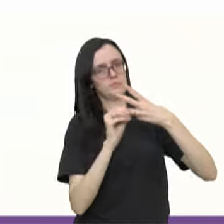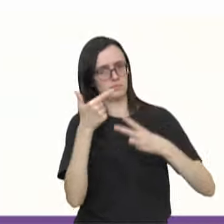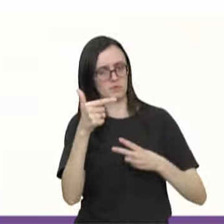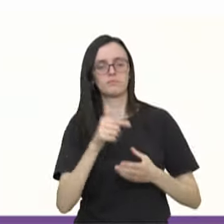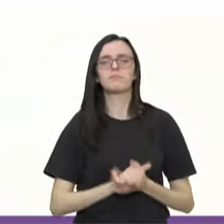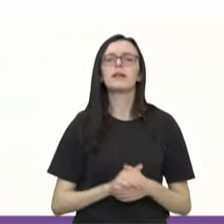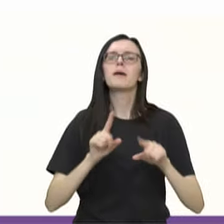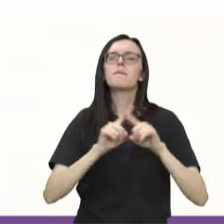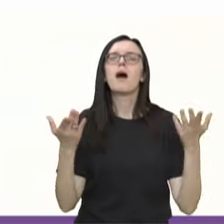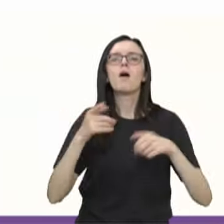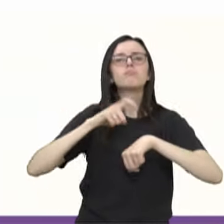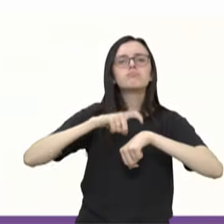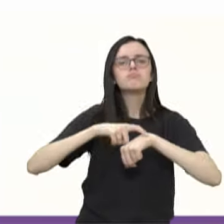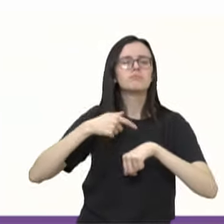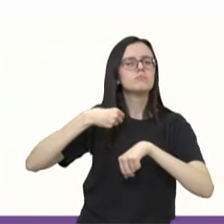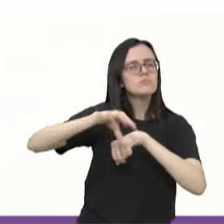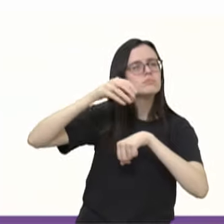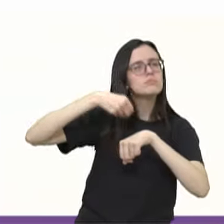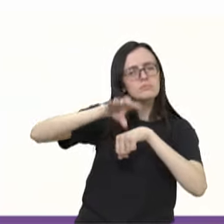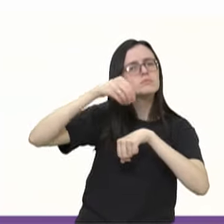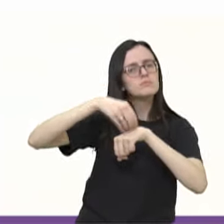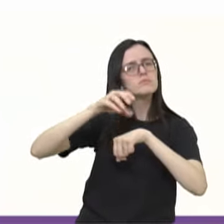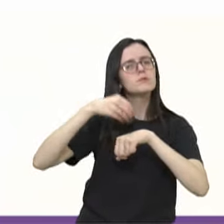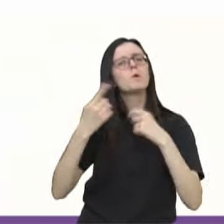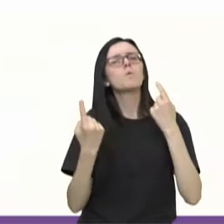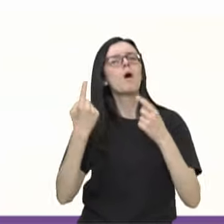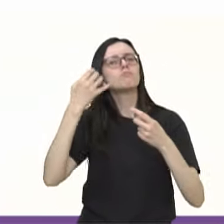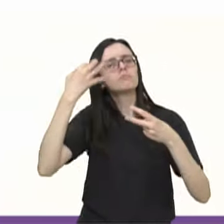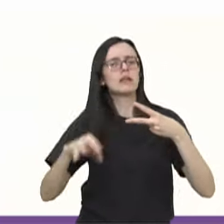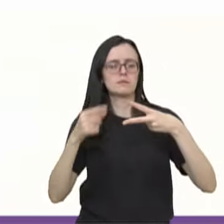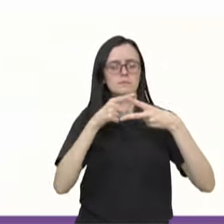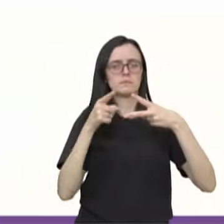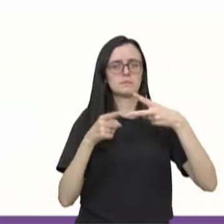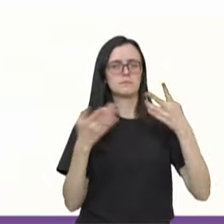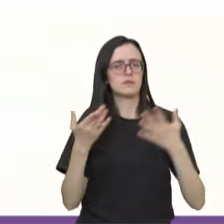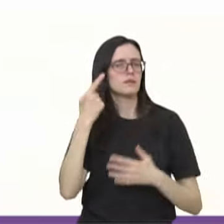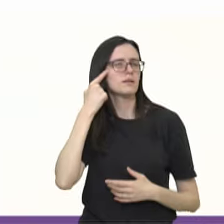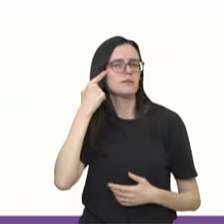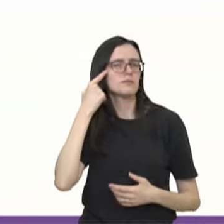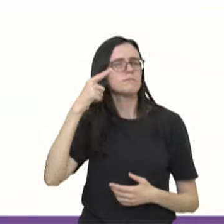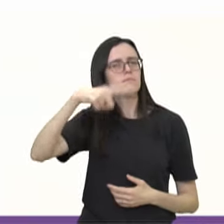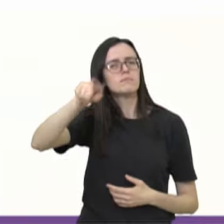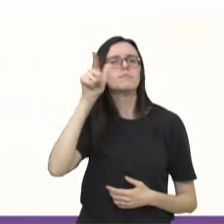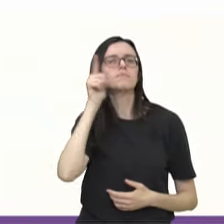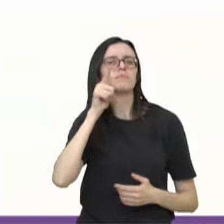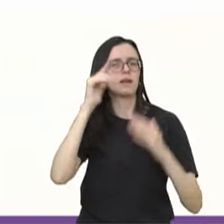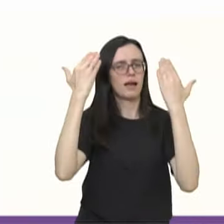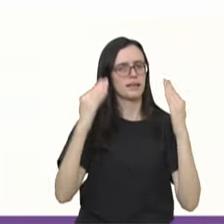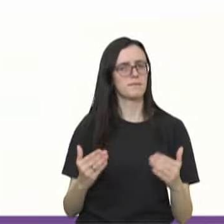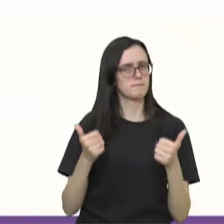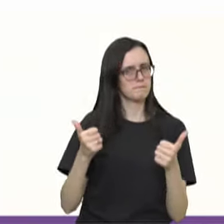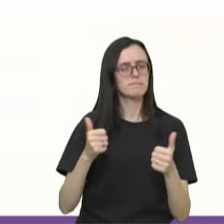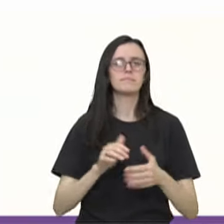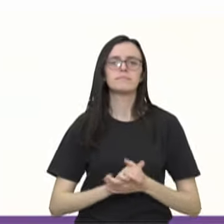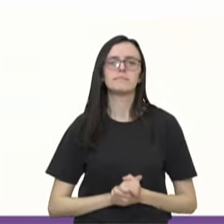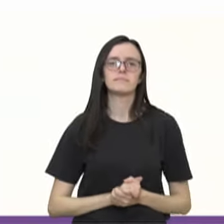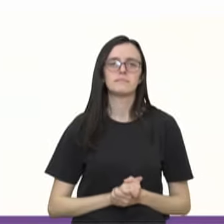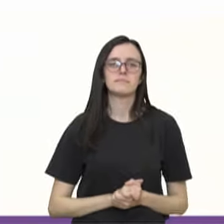vocês possam pensar e refletir sobre essa questão aí que nós colocamos aí para que vocês analisem, tá ok?